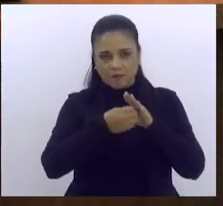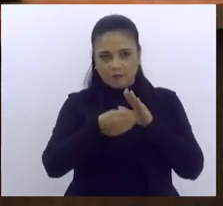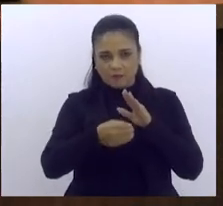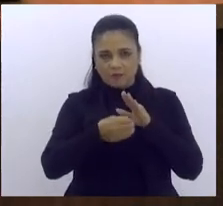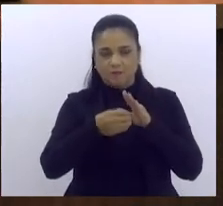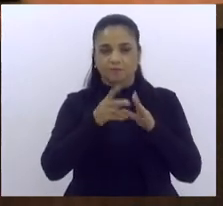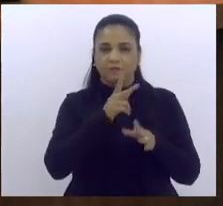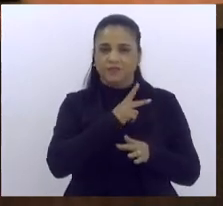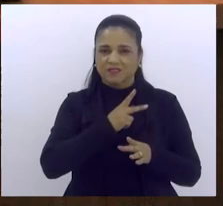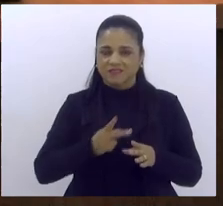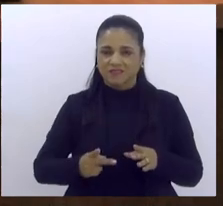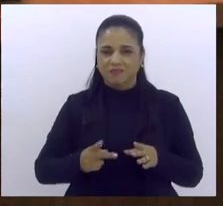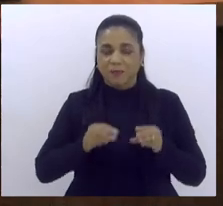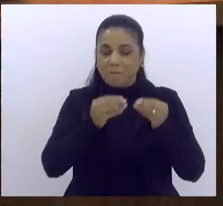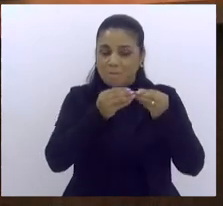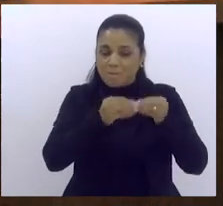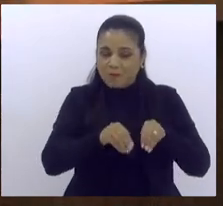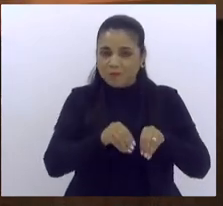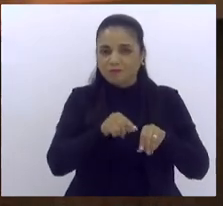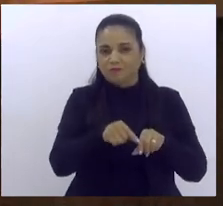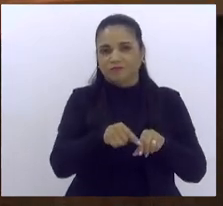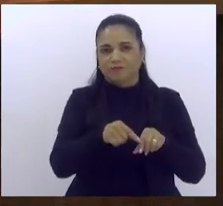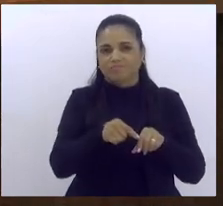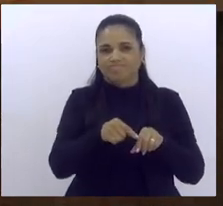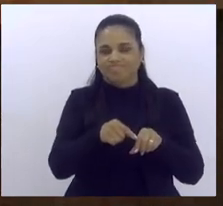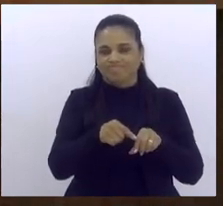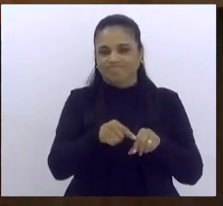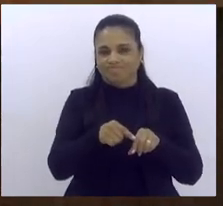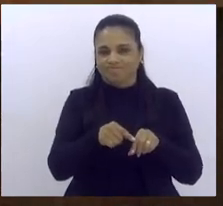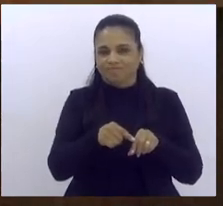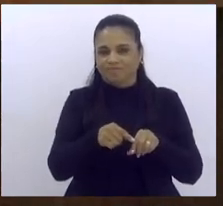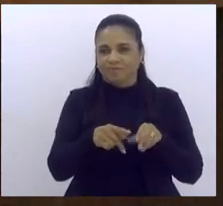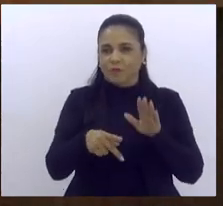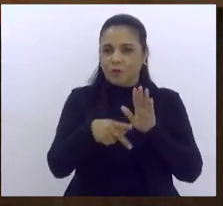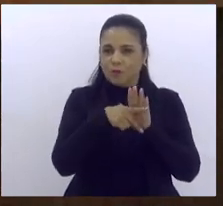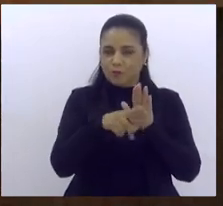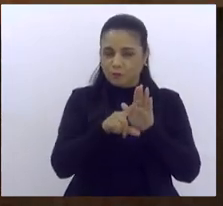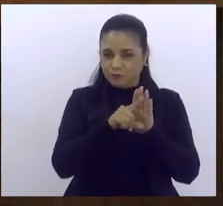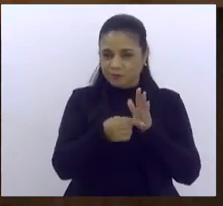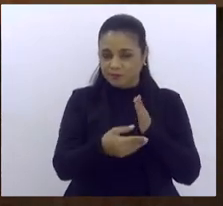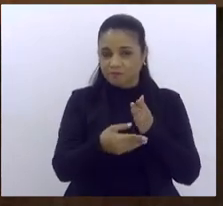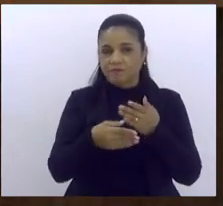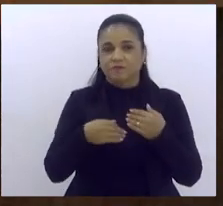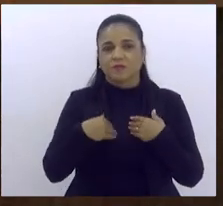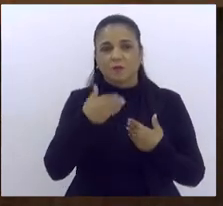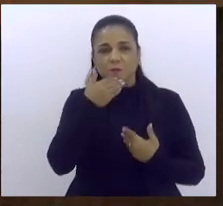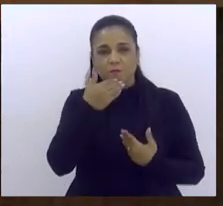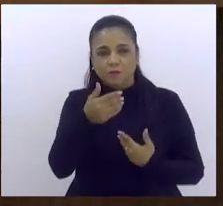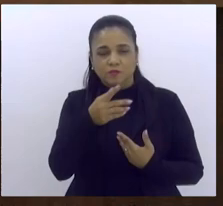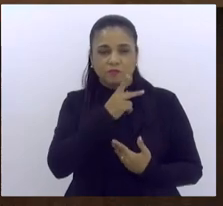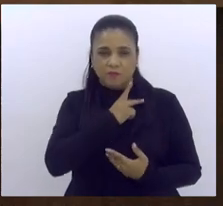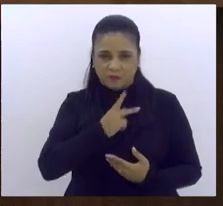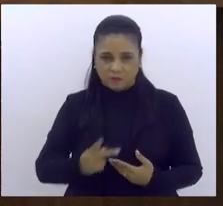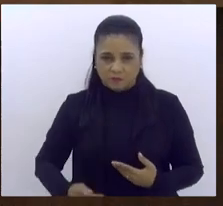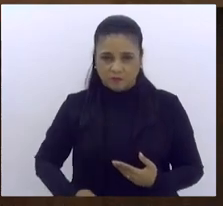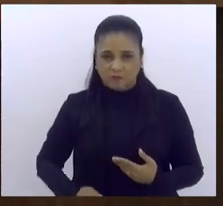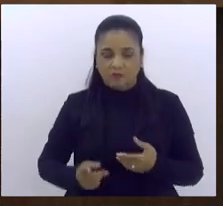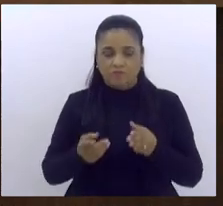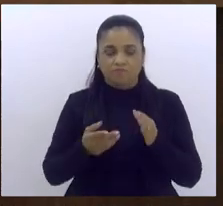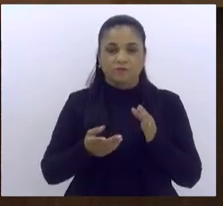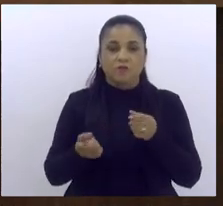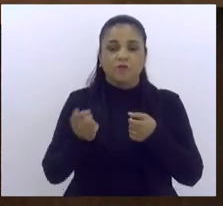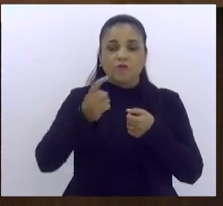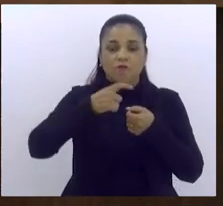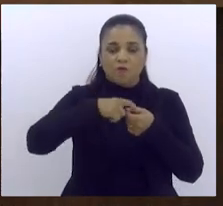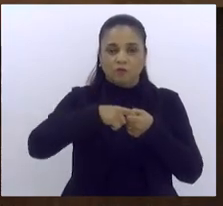porque há uma potencial prejudicabilidade na matéria. Então, pedir se Vossa Excelência pode remeter o projeto para a